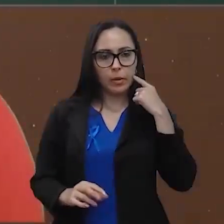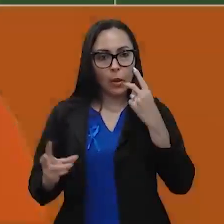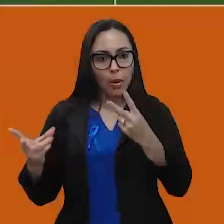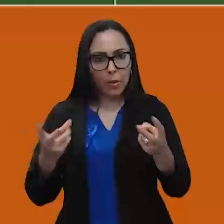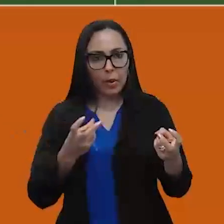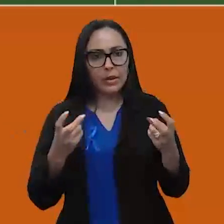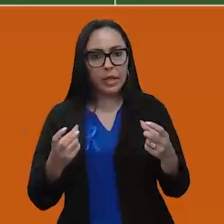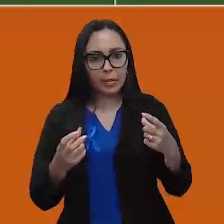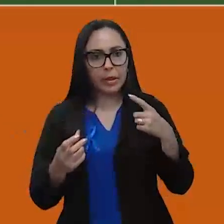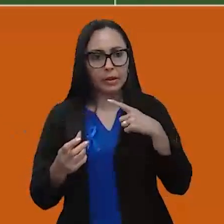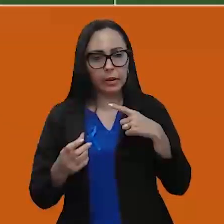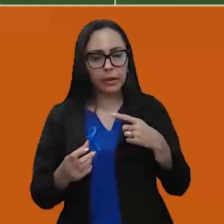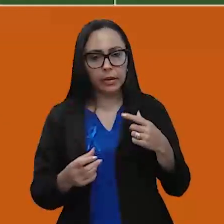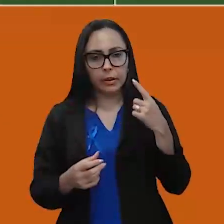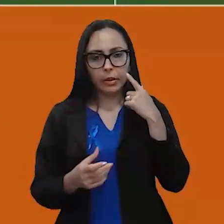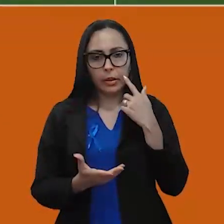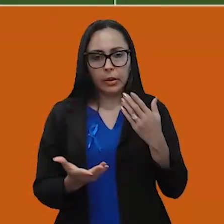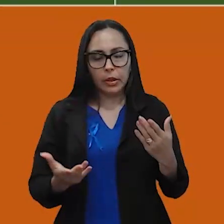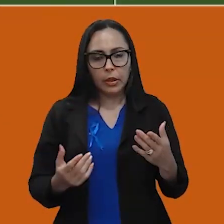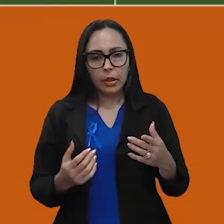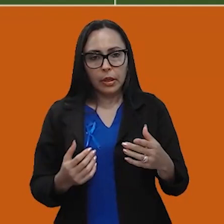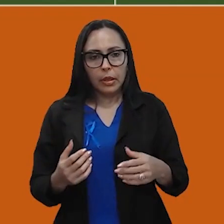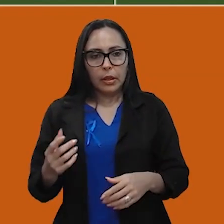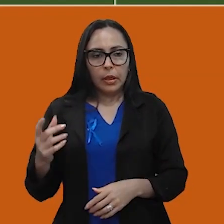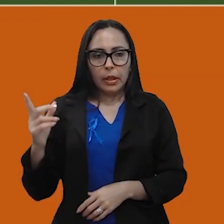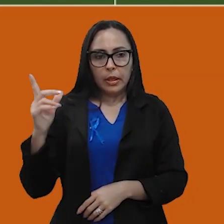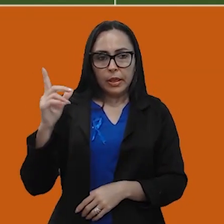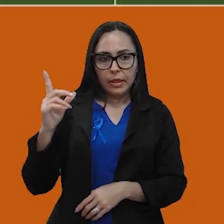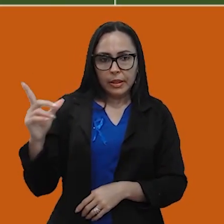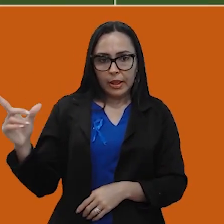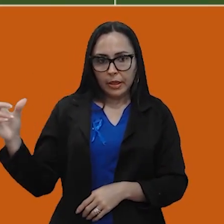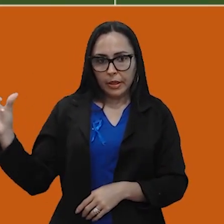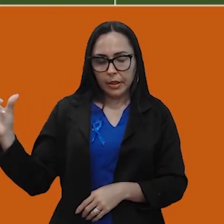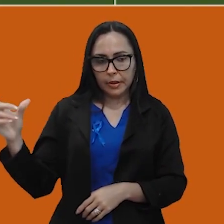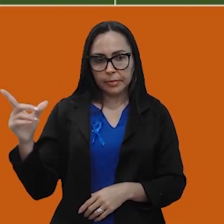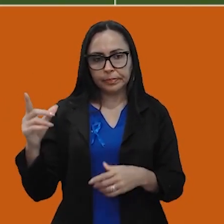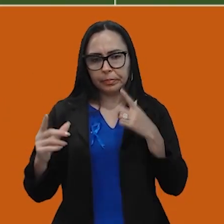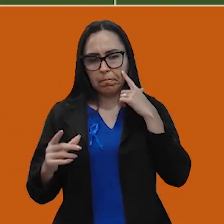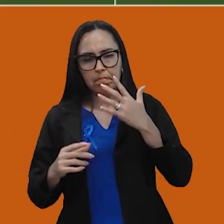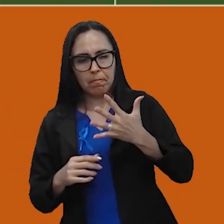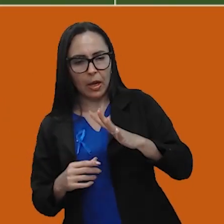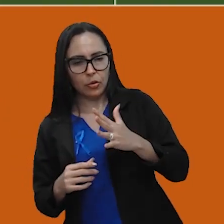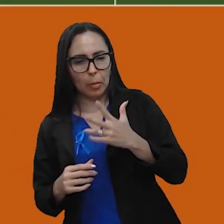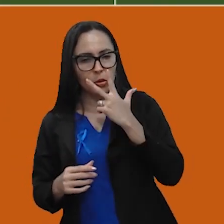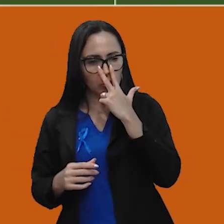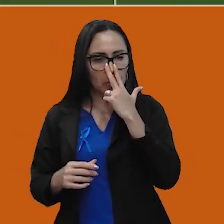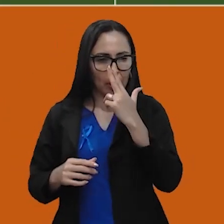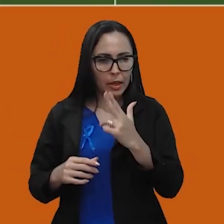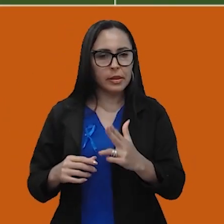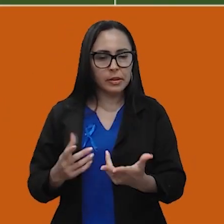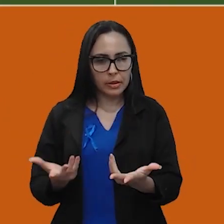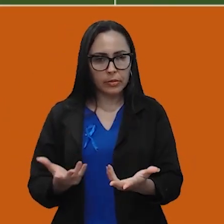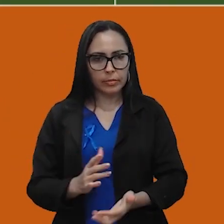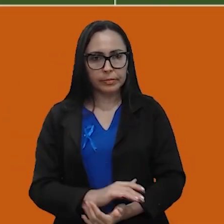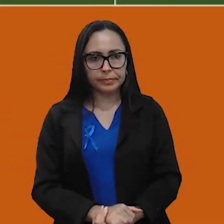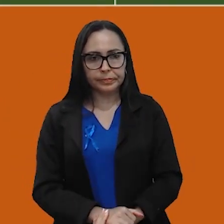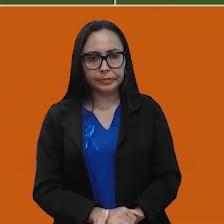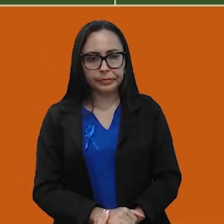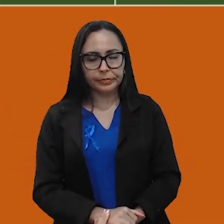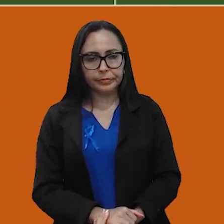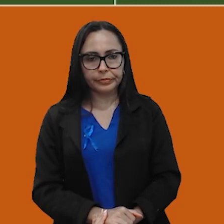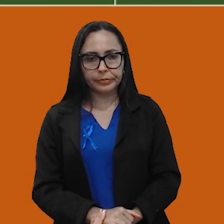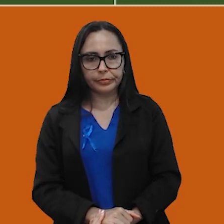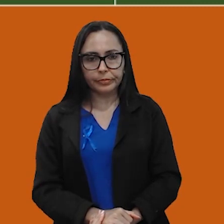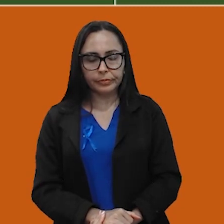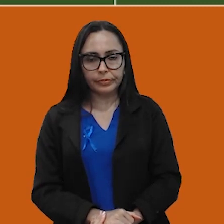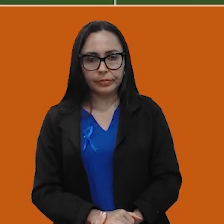uma unidade de medida dessa daí, ó, que traz para a gente mais ou menos uma comparativa com esse hectare. Qual que é? Diz para mim, é